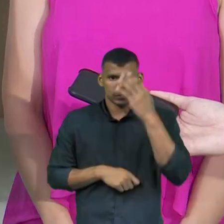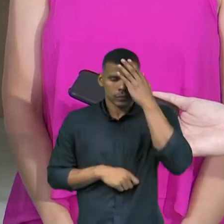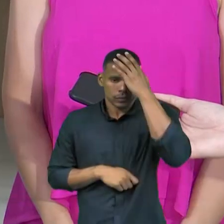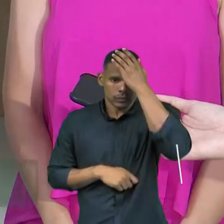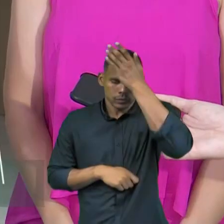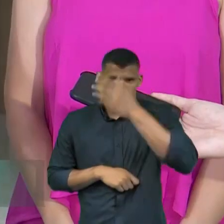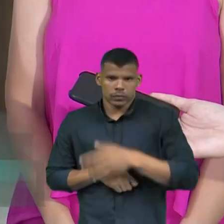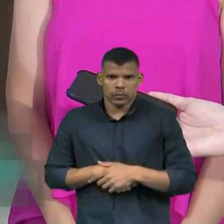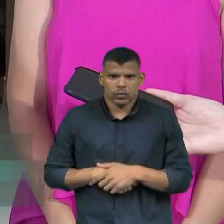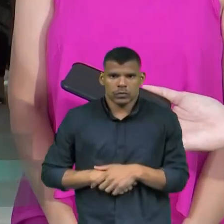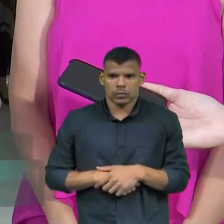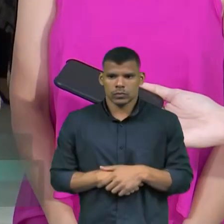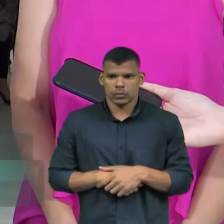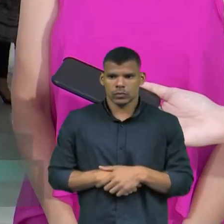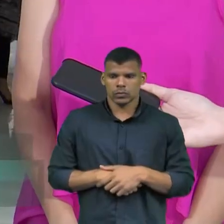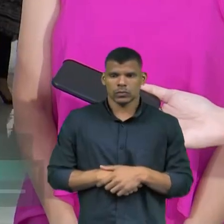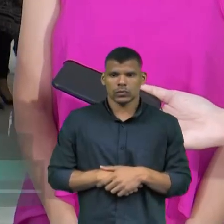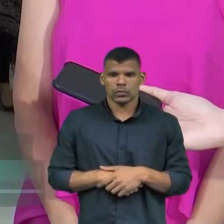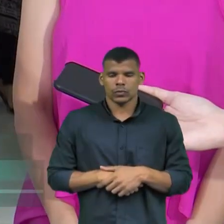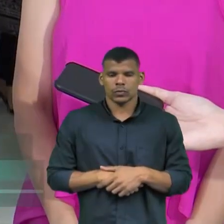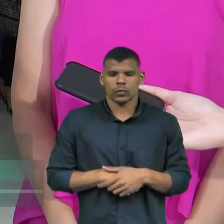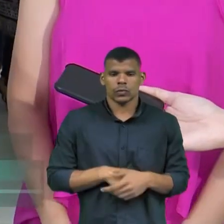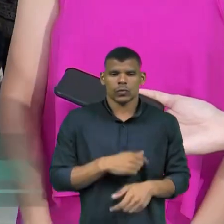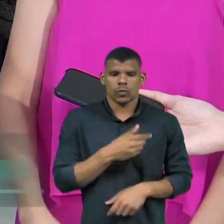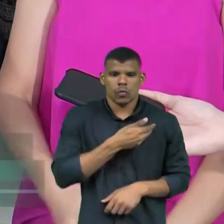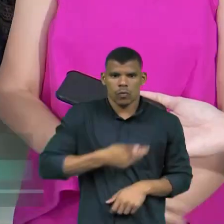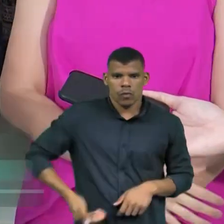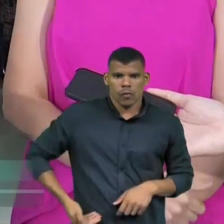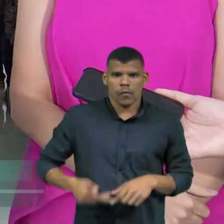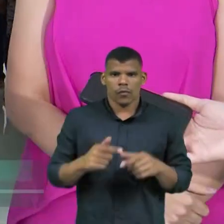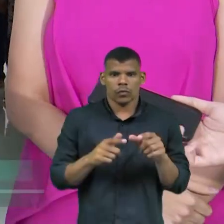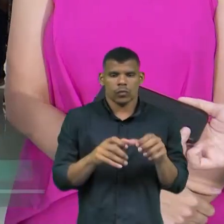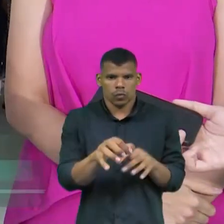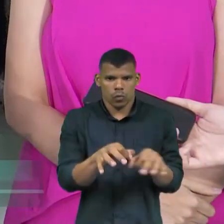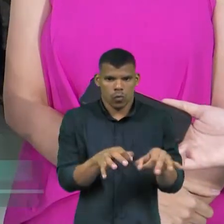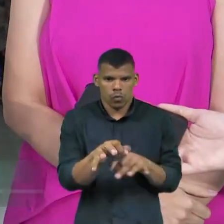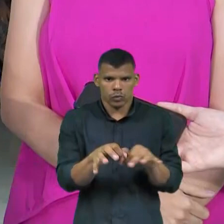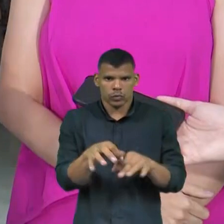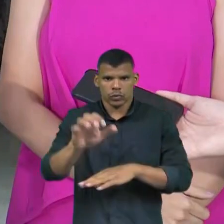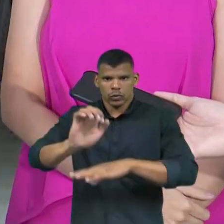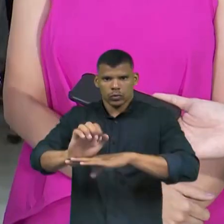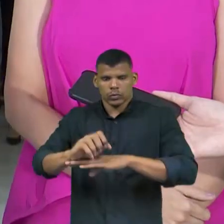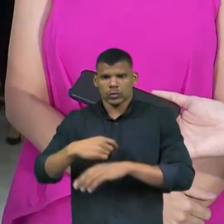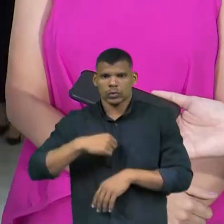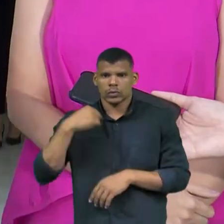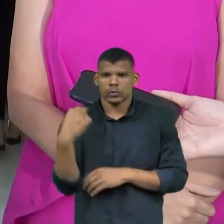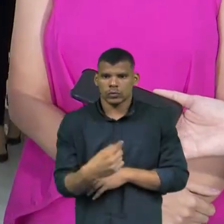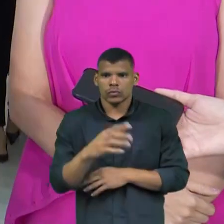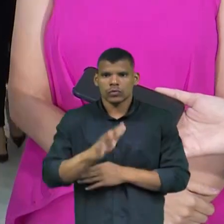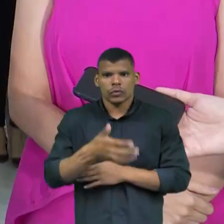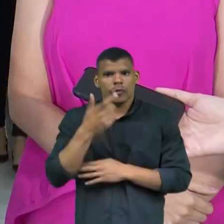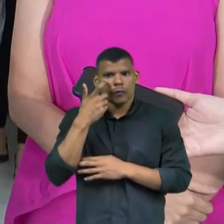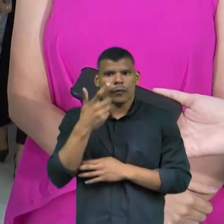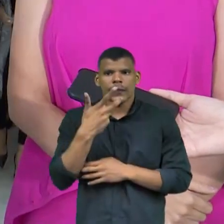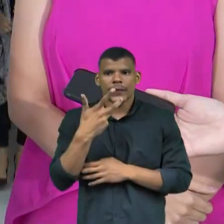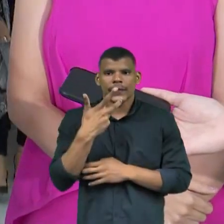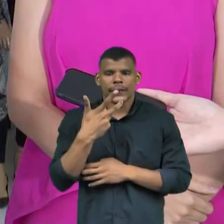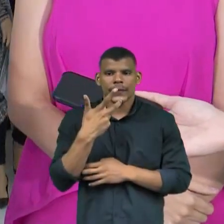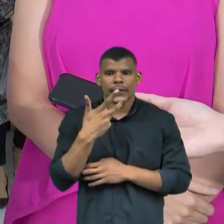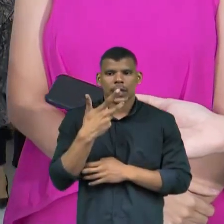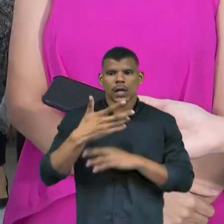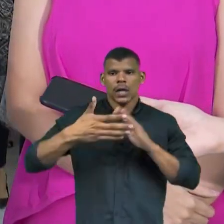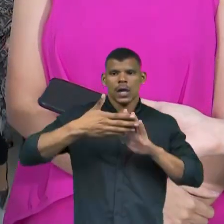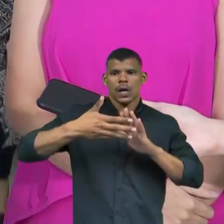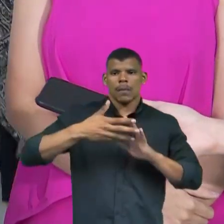um governo muito organizado, de um Estado, como nós até já vimos falado na campanha, que